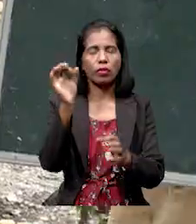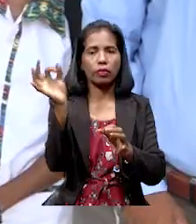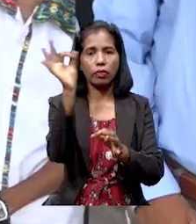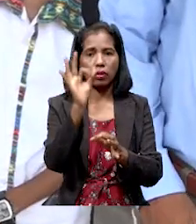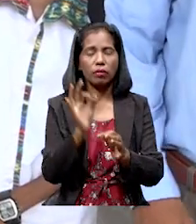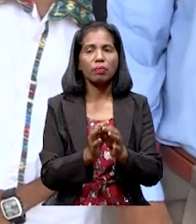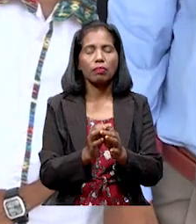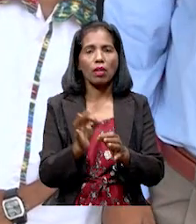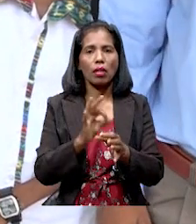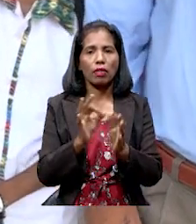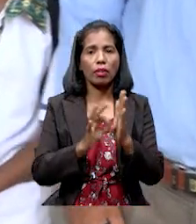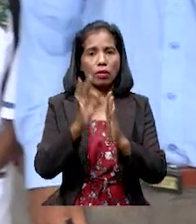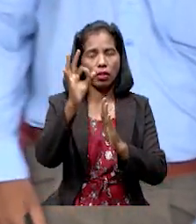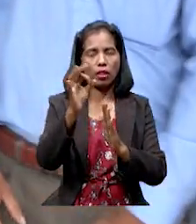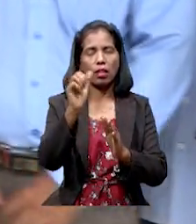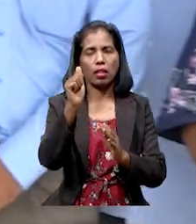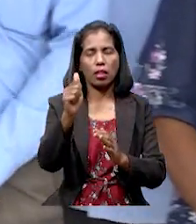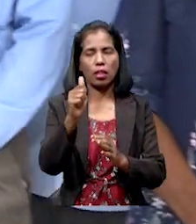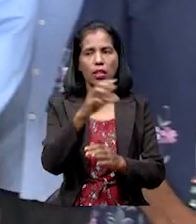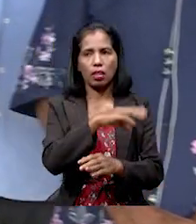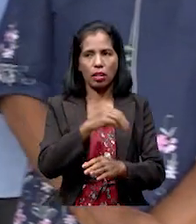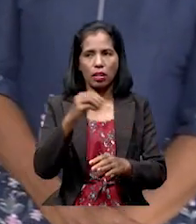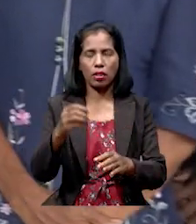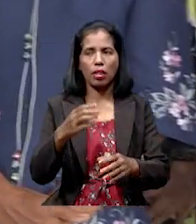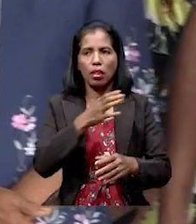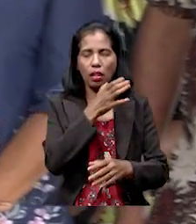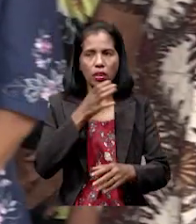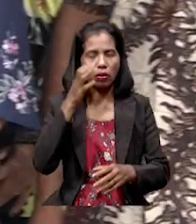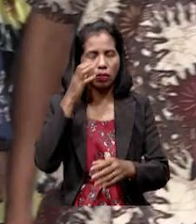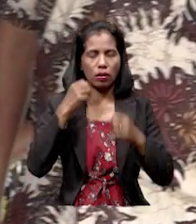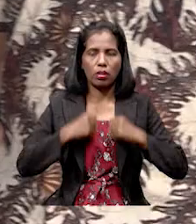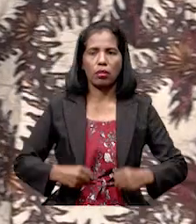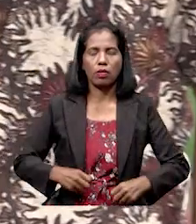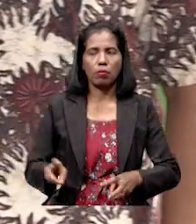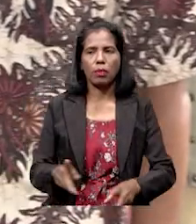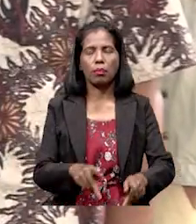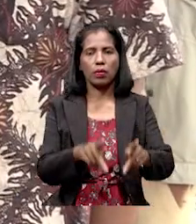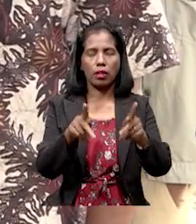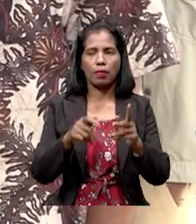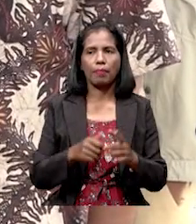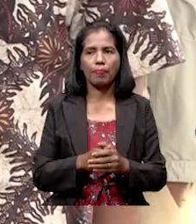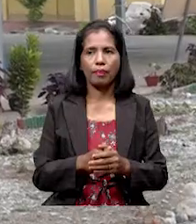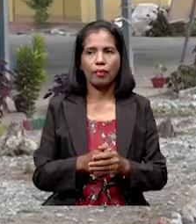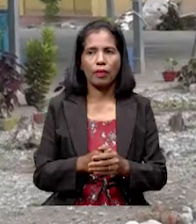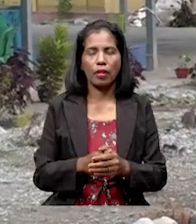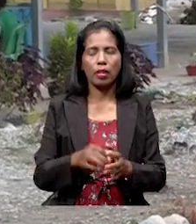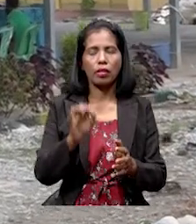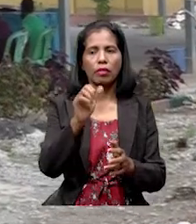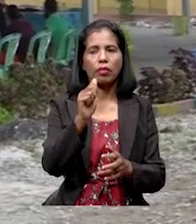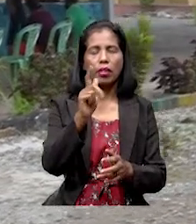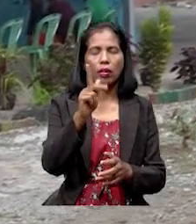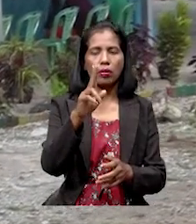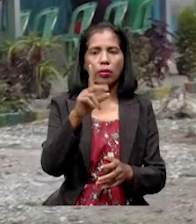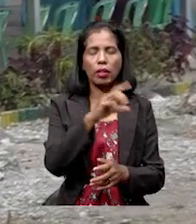Fakultadi Ekonomia Gestão, Técnico Civil, Agricultura no Saúde Pública. Durante ne Fakultadi Rua Hanesan